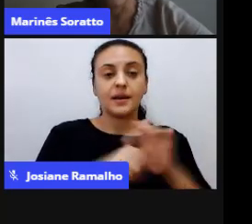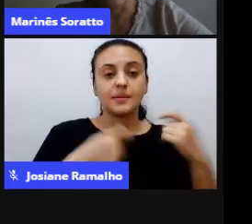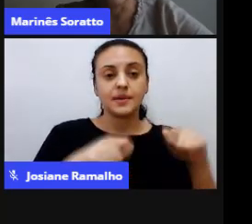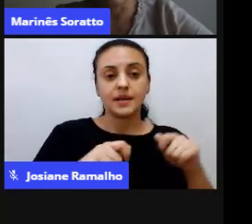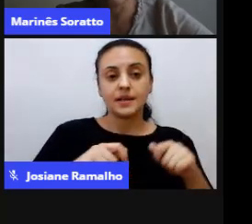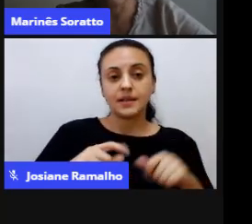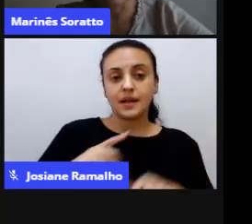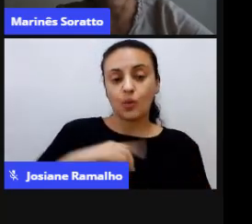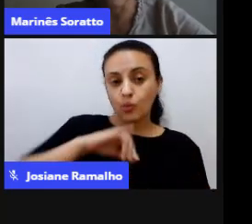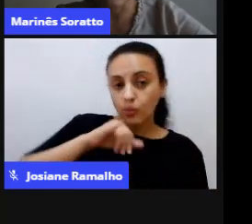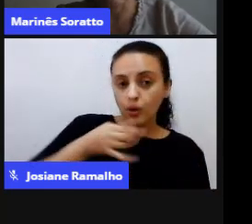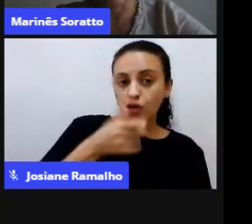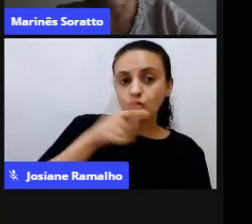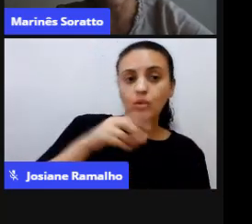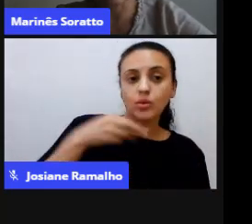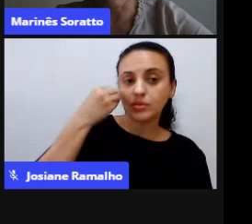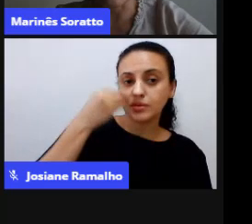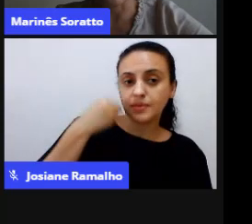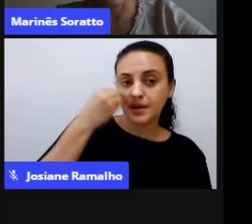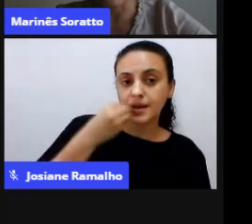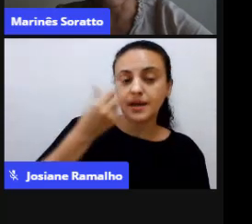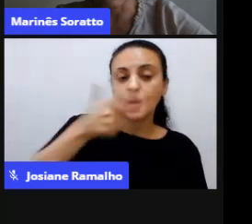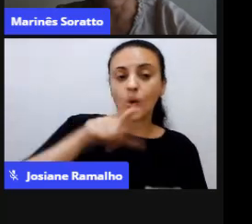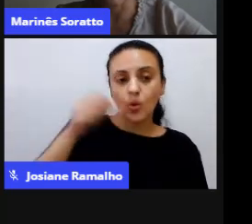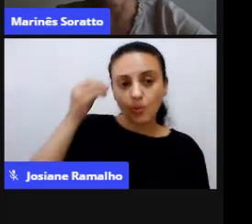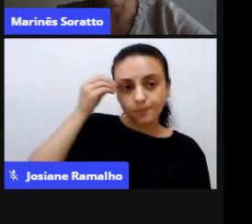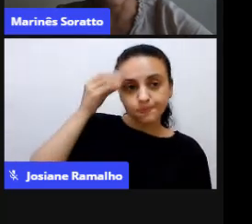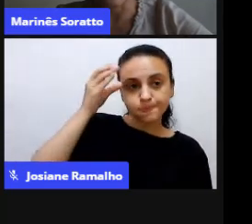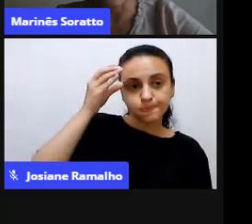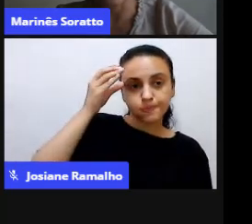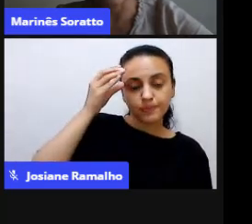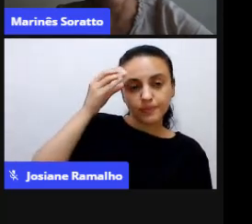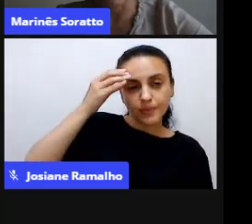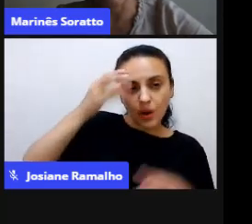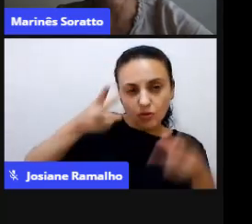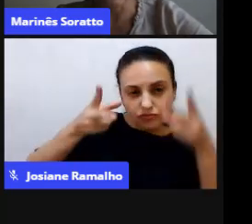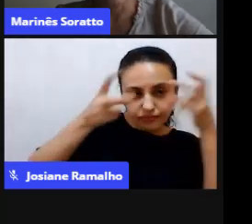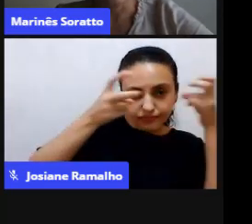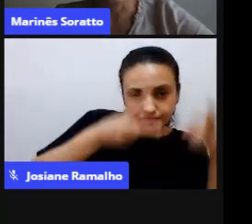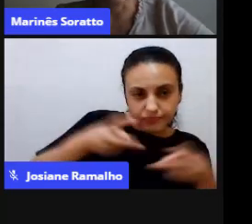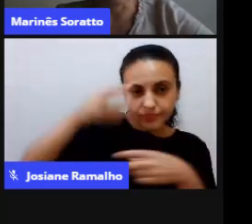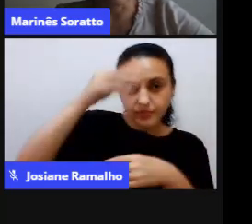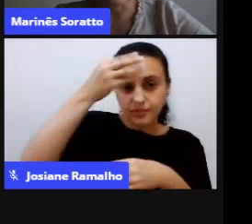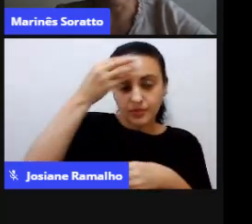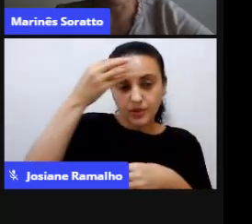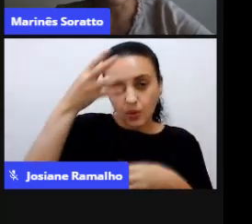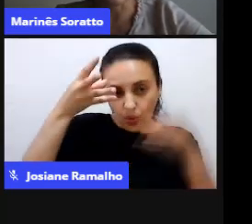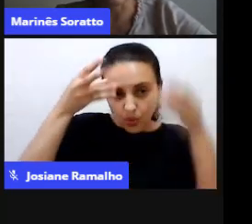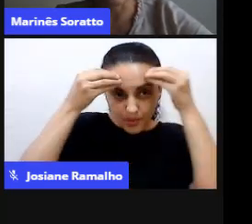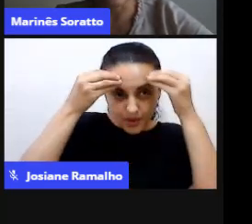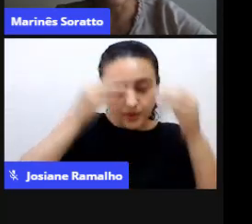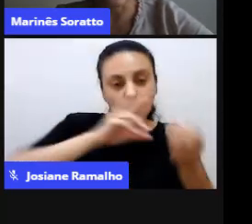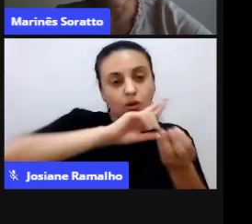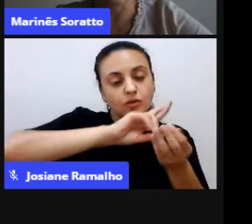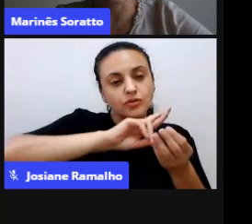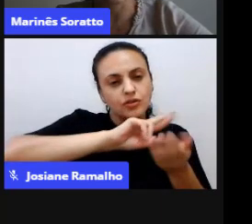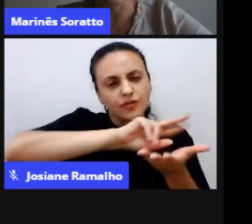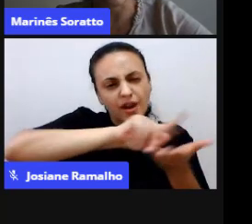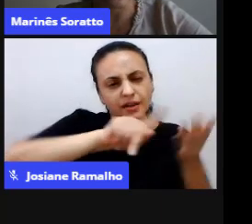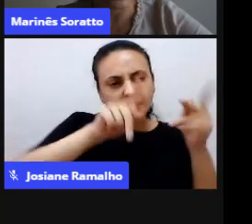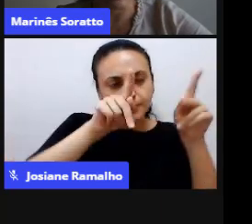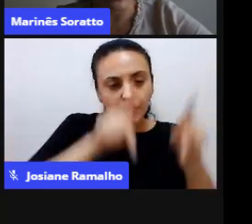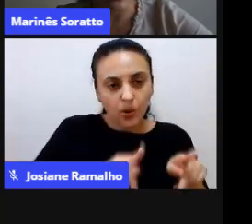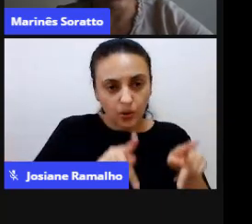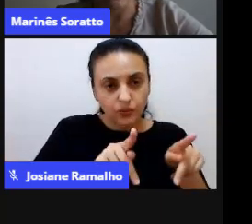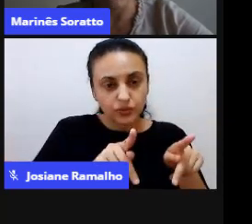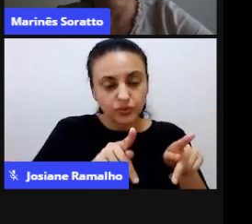experiências e outros saberes que fazem parte do conhecimento da diversidade de povos que compõem a população brasileira no